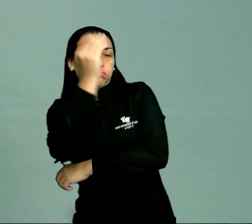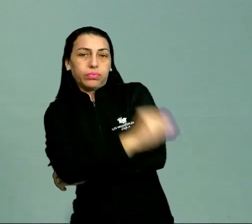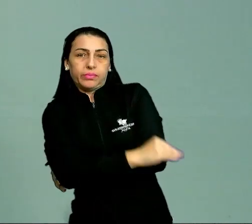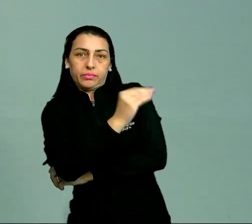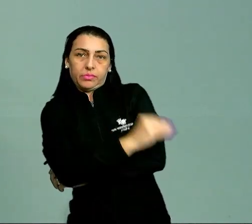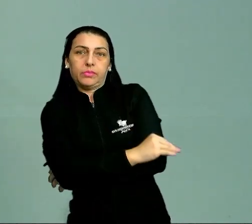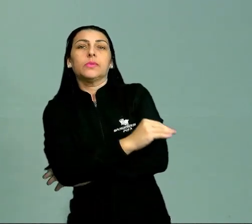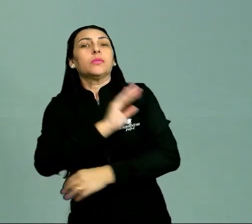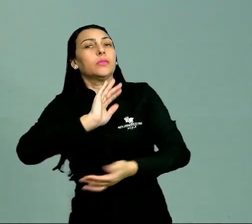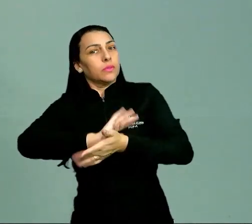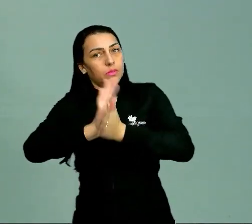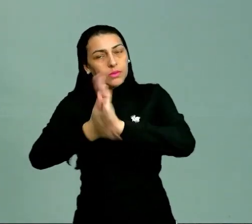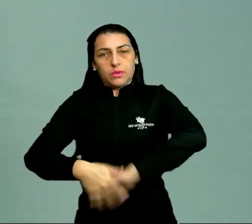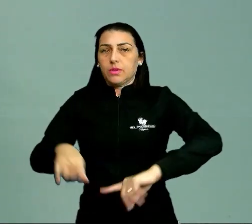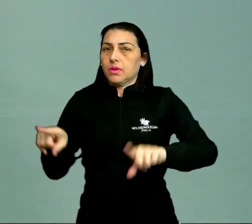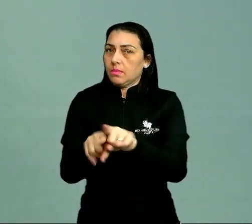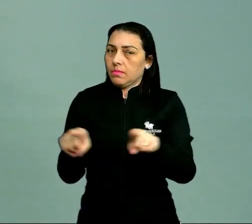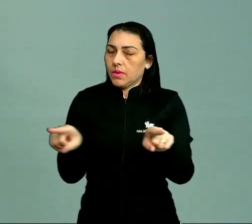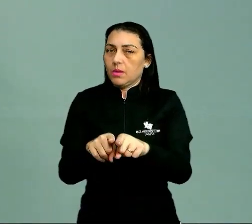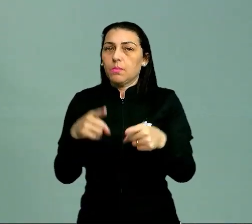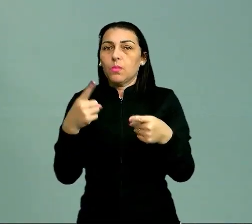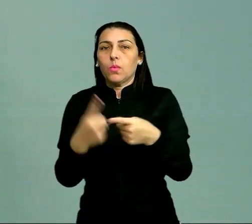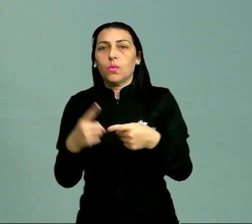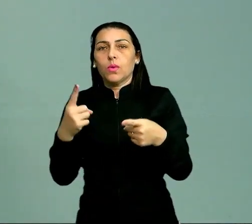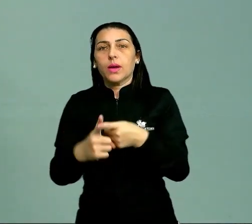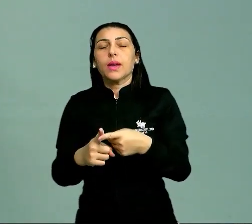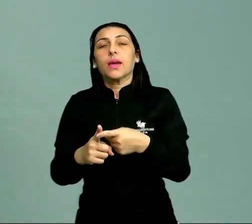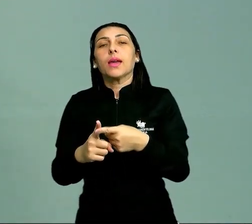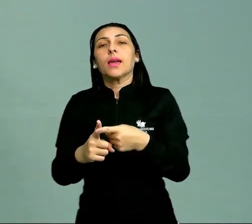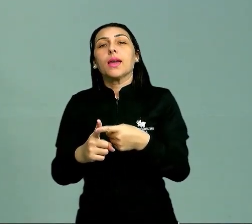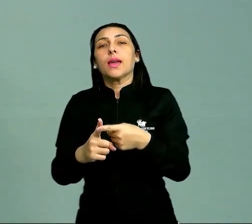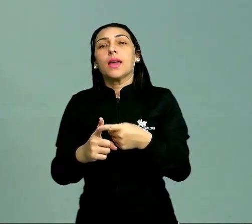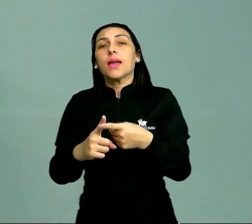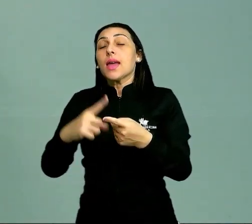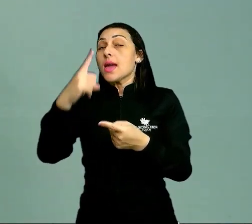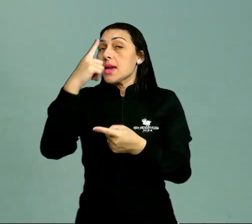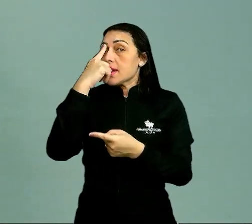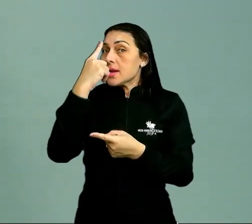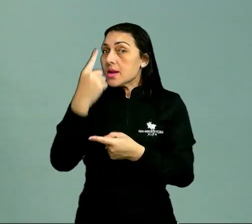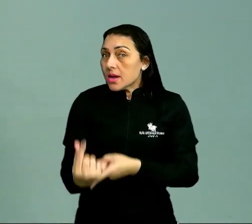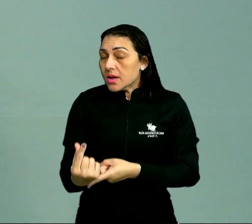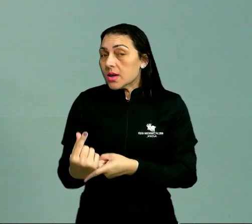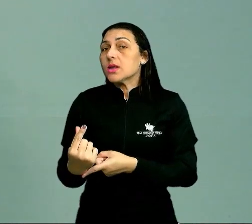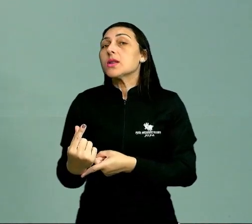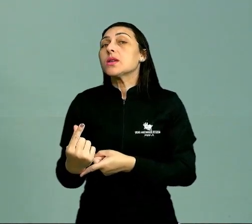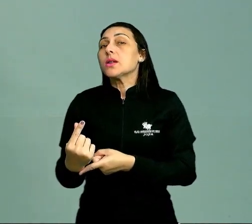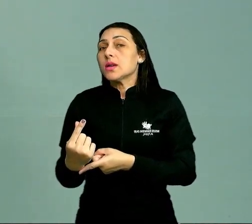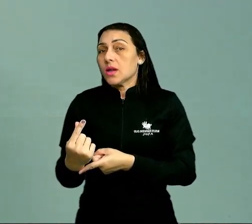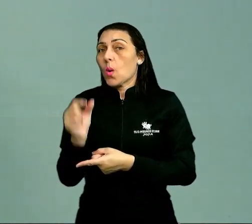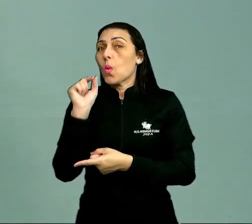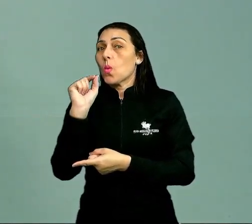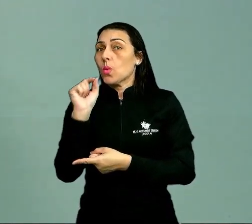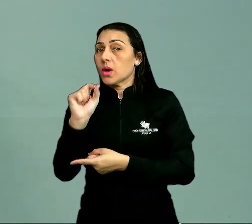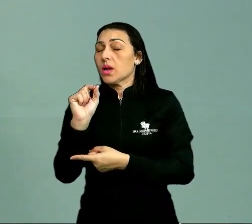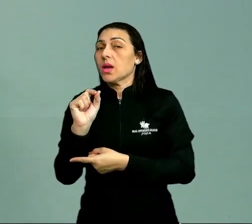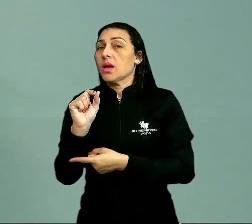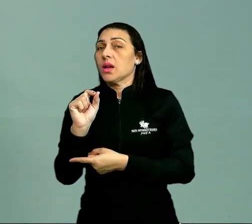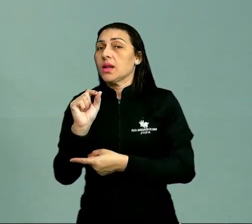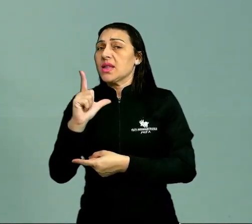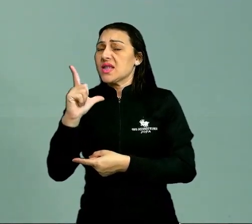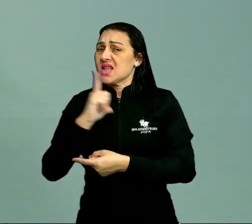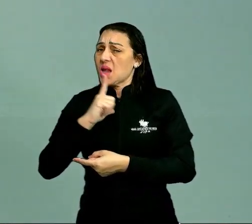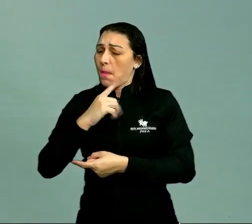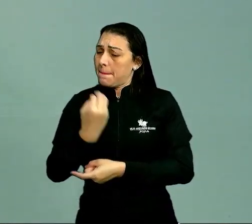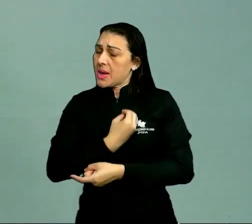ser condenada em qualquer cultura, até porque para o Immanuel Kant, o respeito à vida é um imperativo categórico, então ele tem que